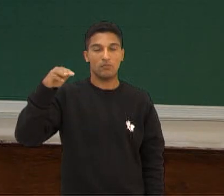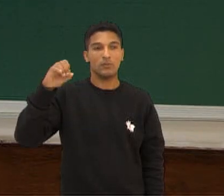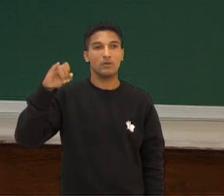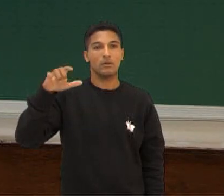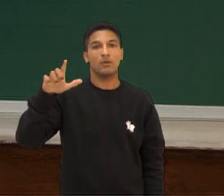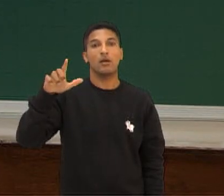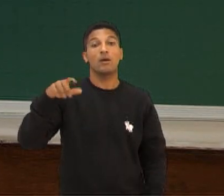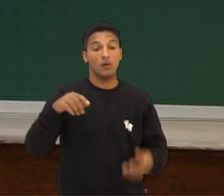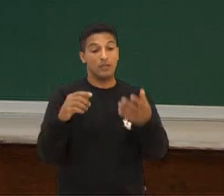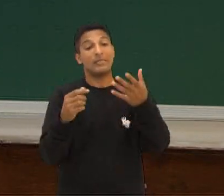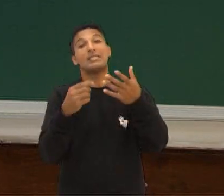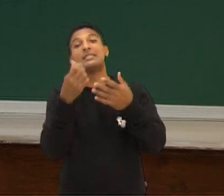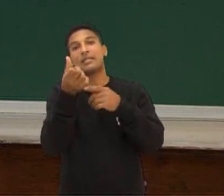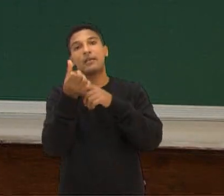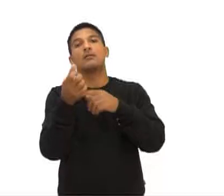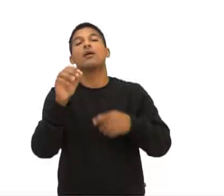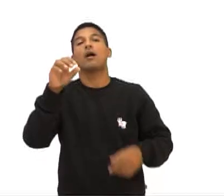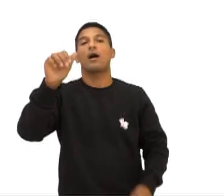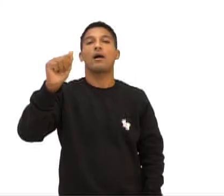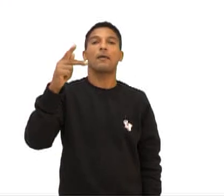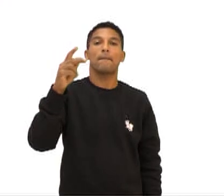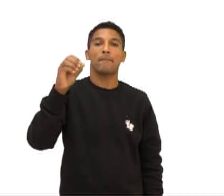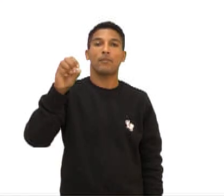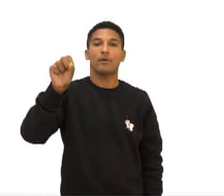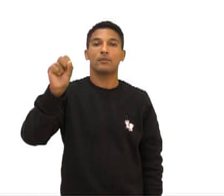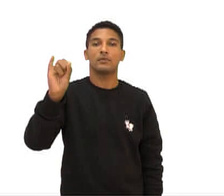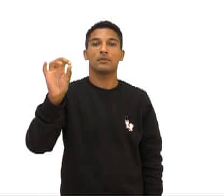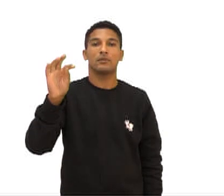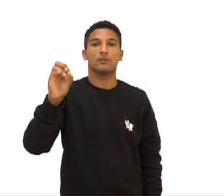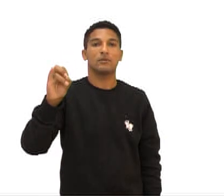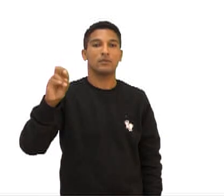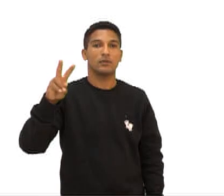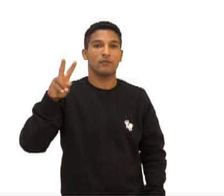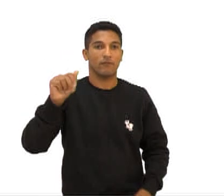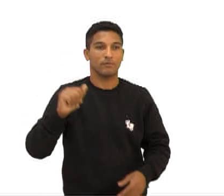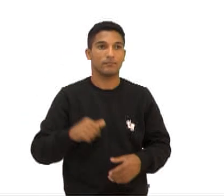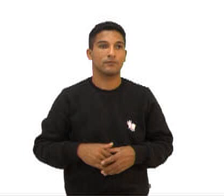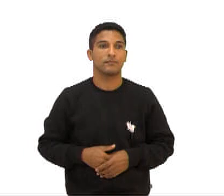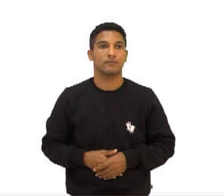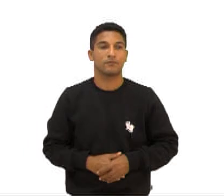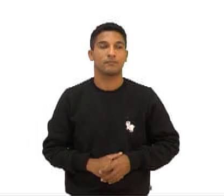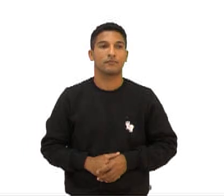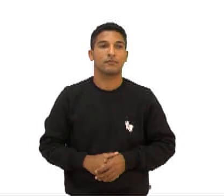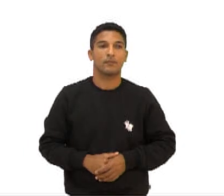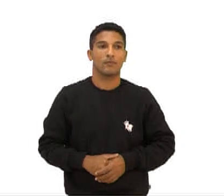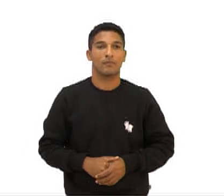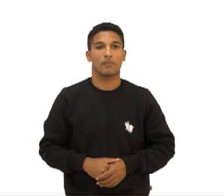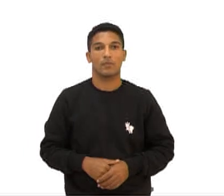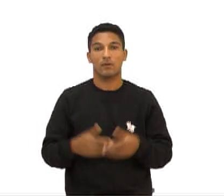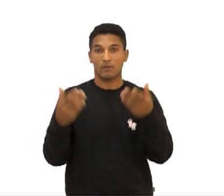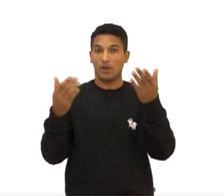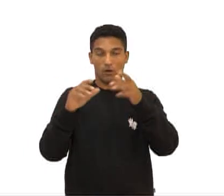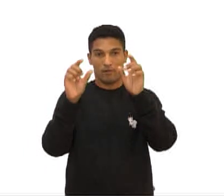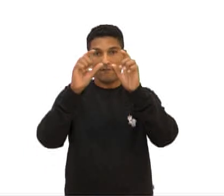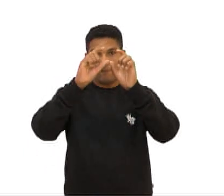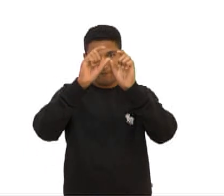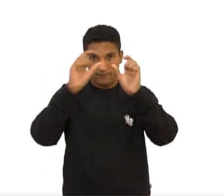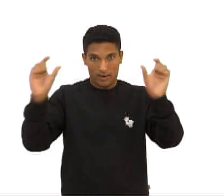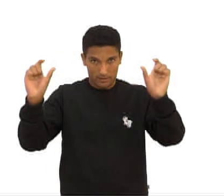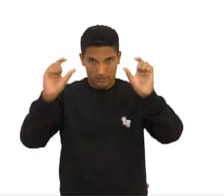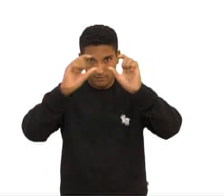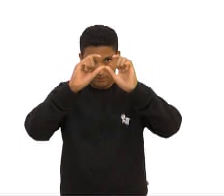adjetivas, né? Então, lá. Orações subordinadas adjetivas são aquelas que exercem função